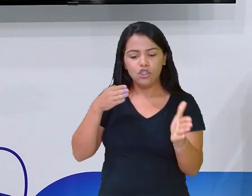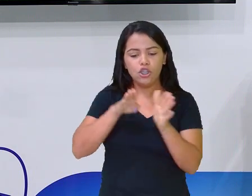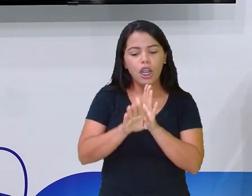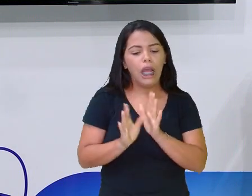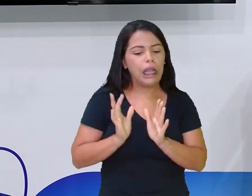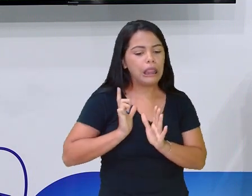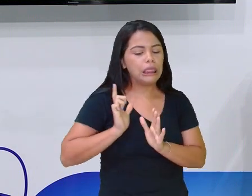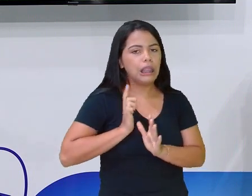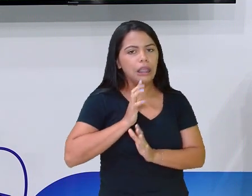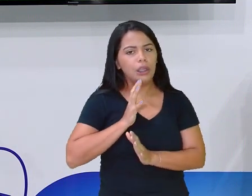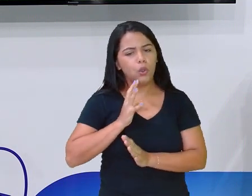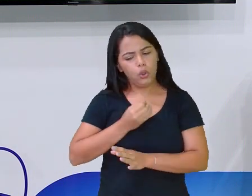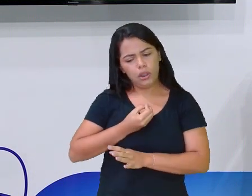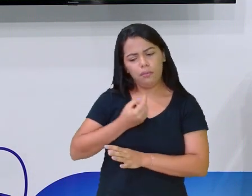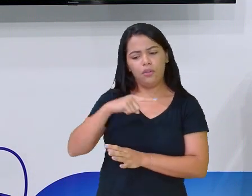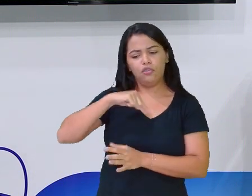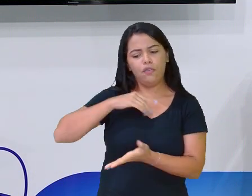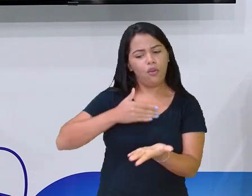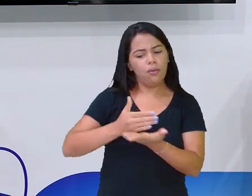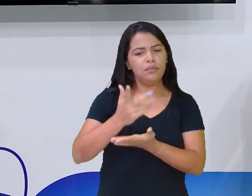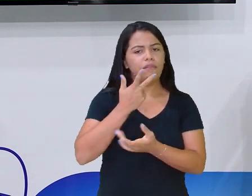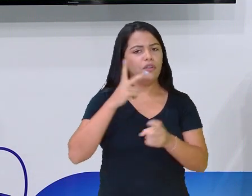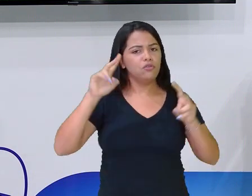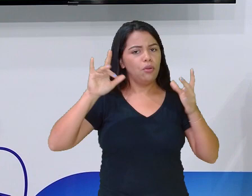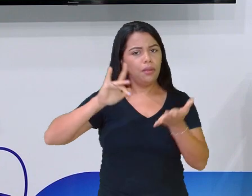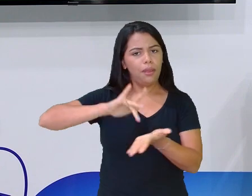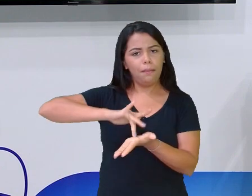começar falando do balé. Pois é, o balé.